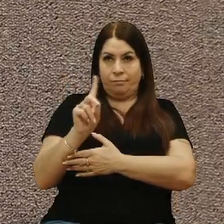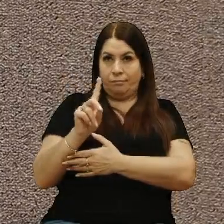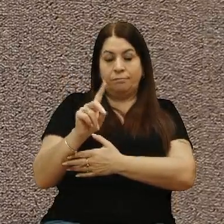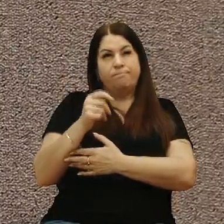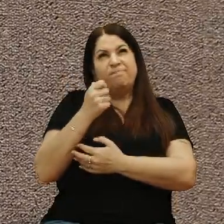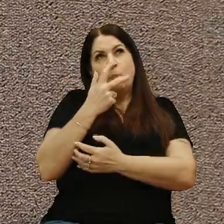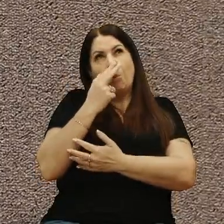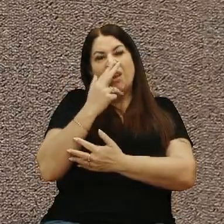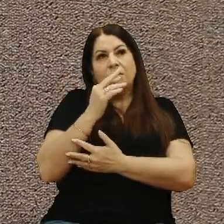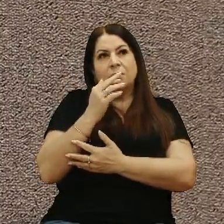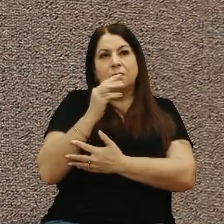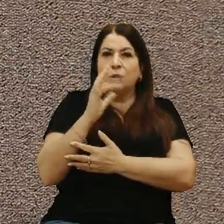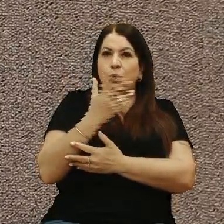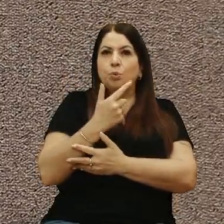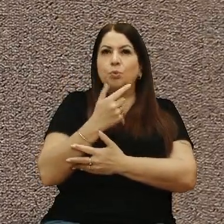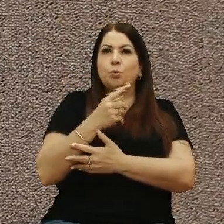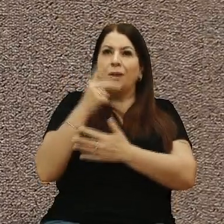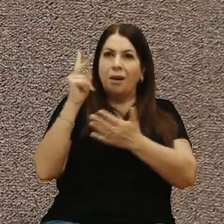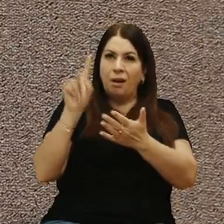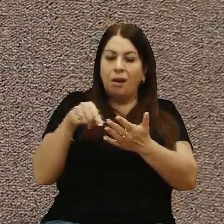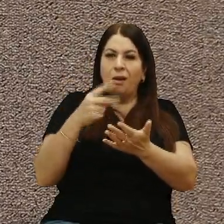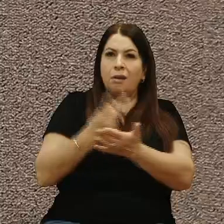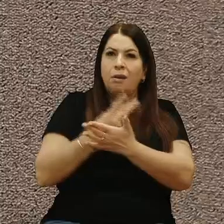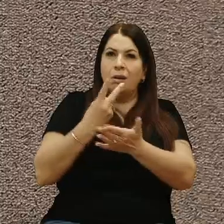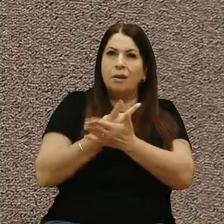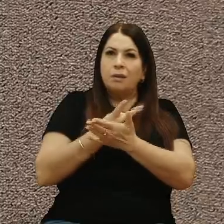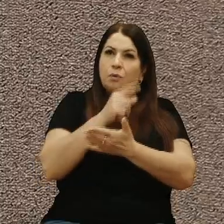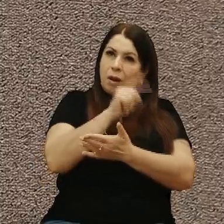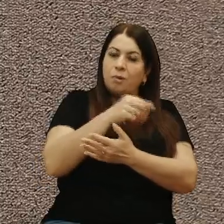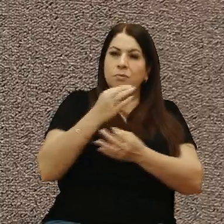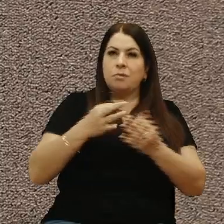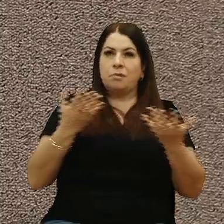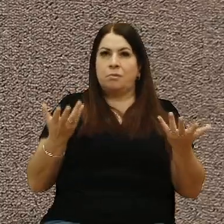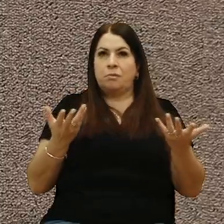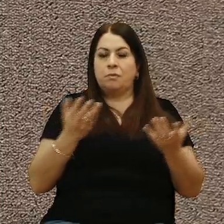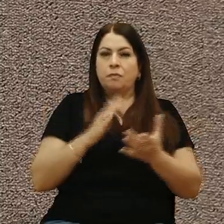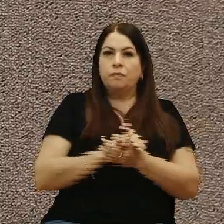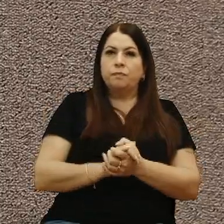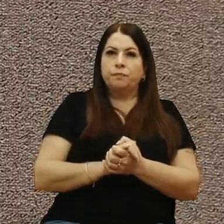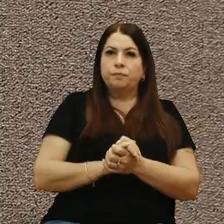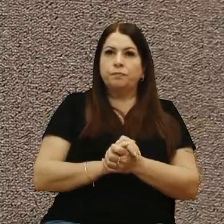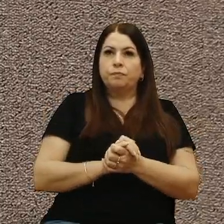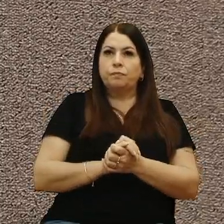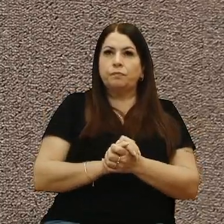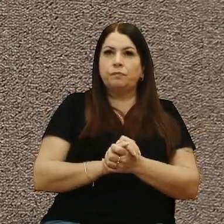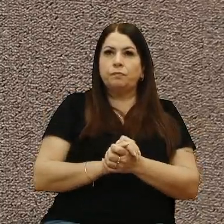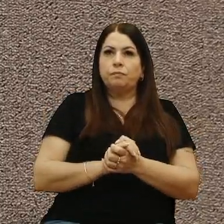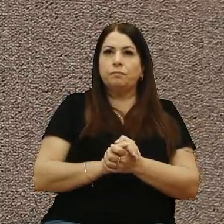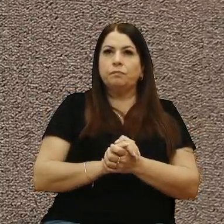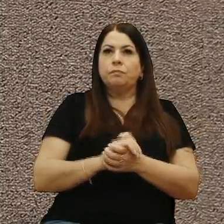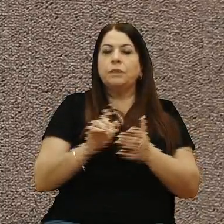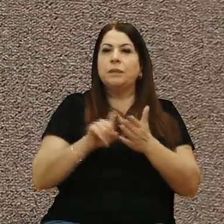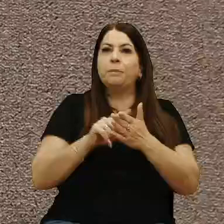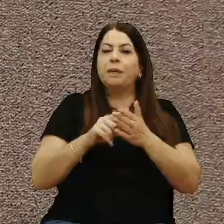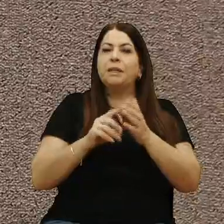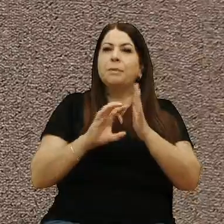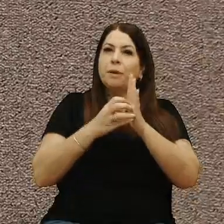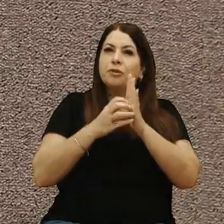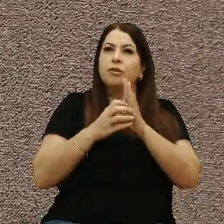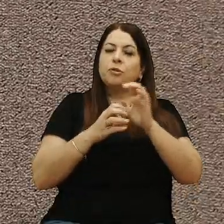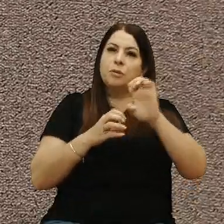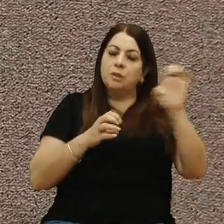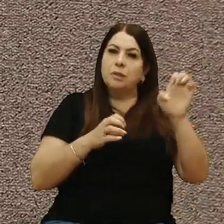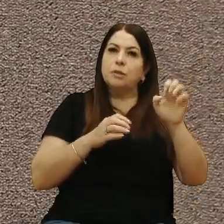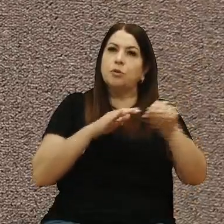parece que tudo o que é errado, para eles é o certo. As demais siglas de esquerda